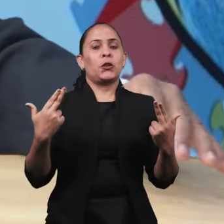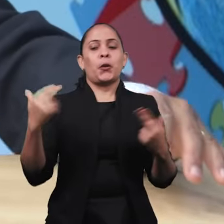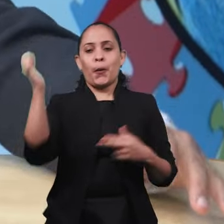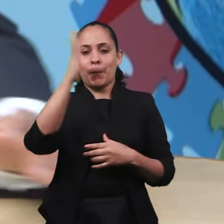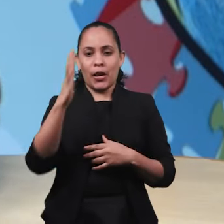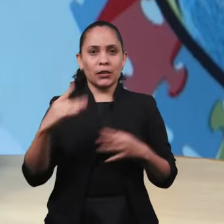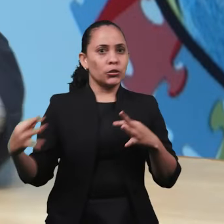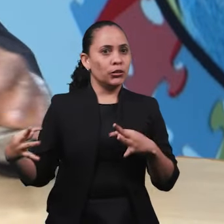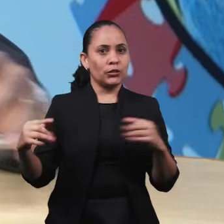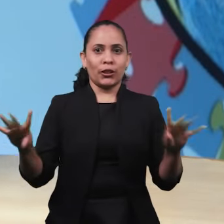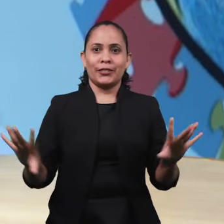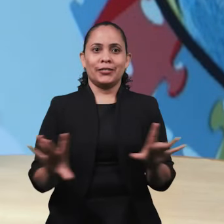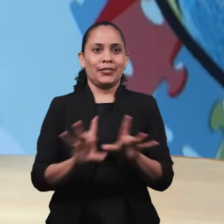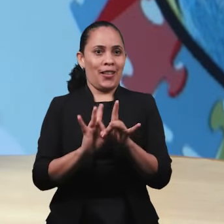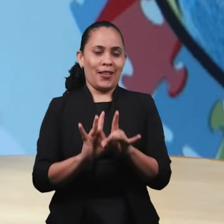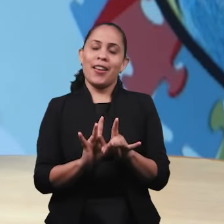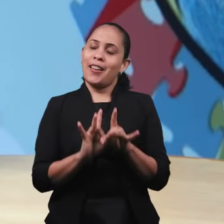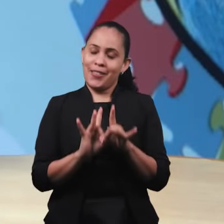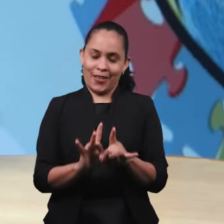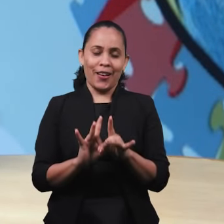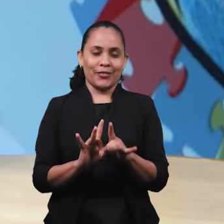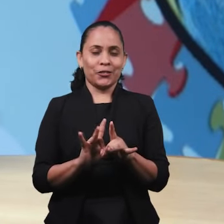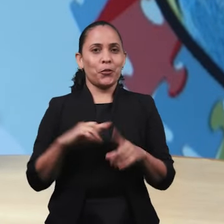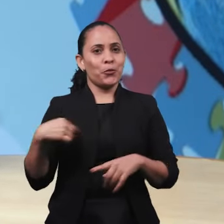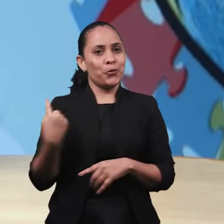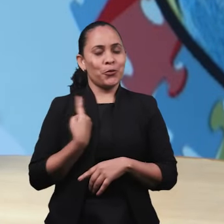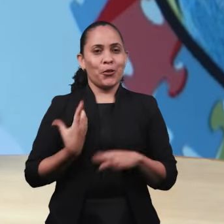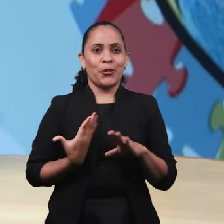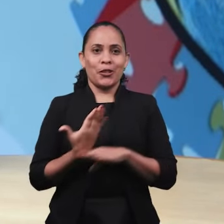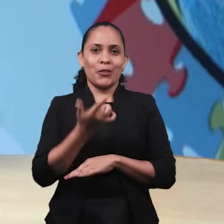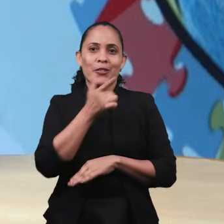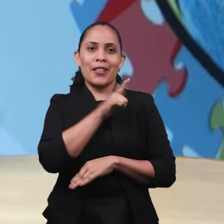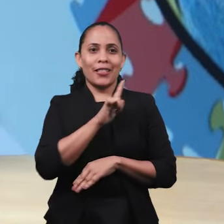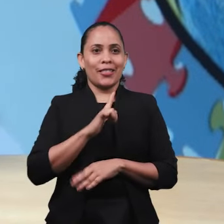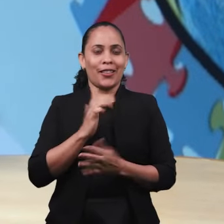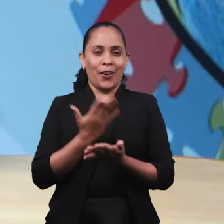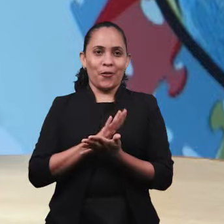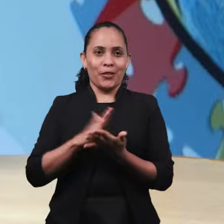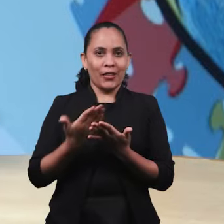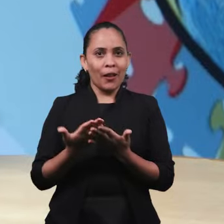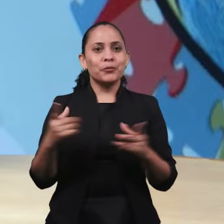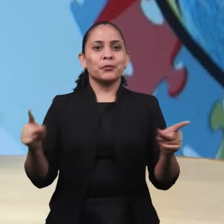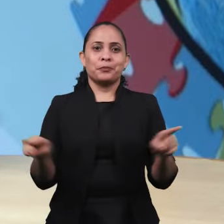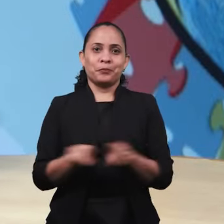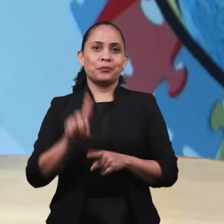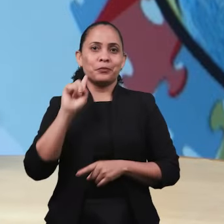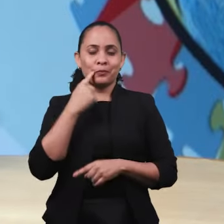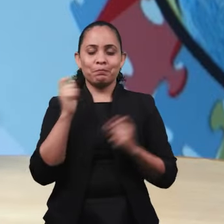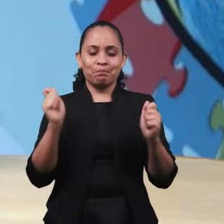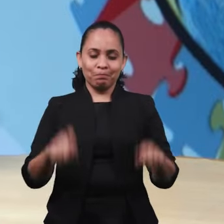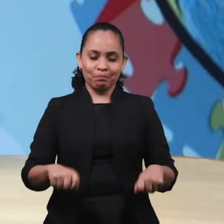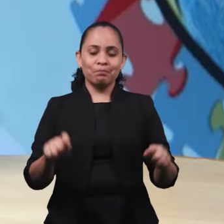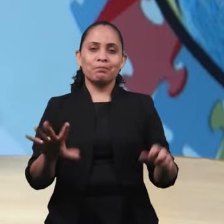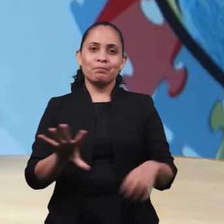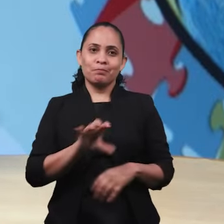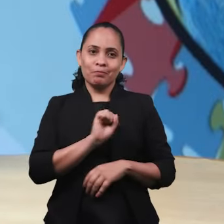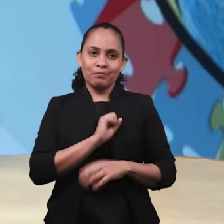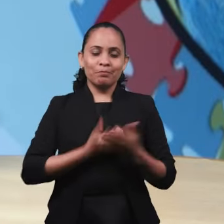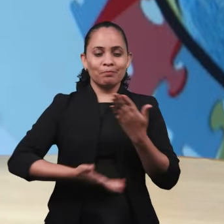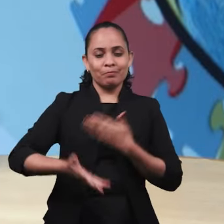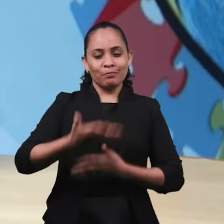que o Brasil inteiro esteja interligado conosco, né? Para onde a gente chegar, ter um intérprete e os surdos possam ser acolhidos